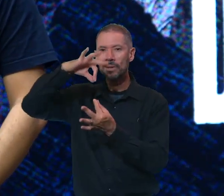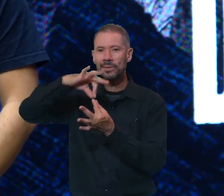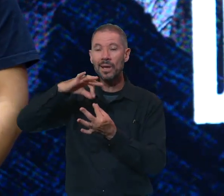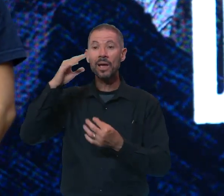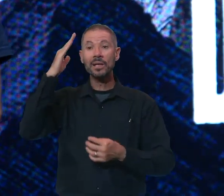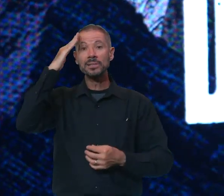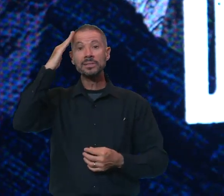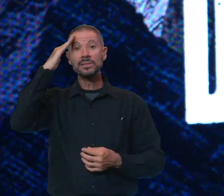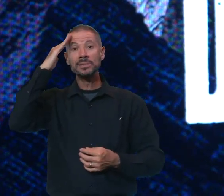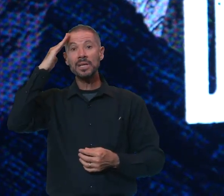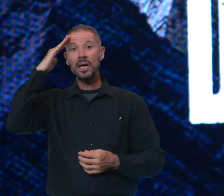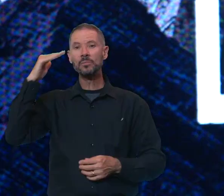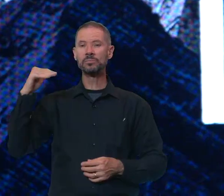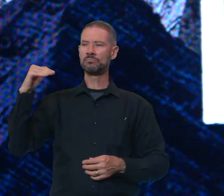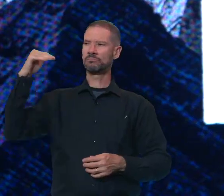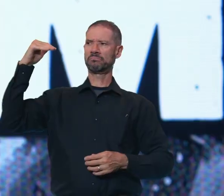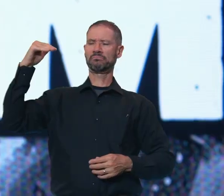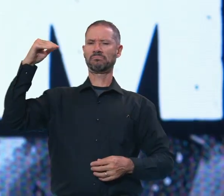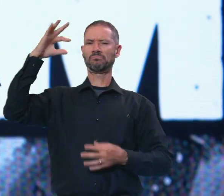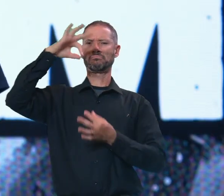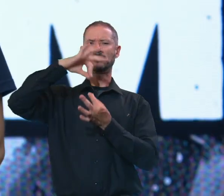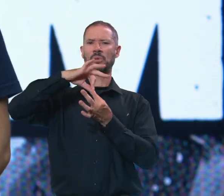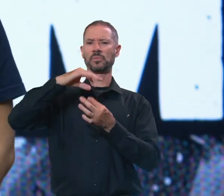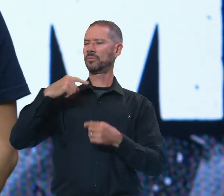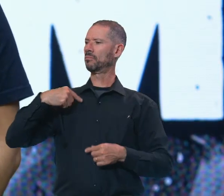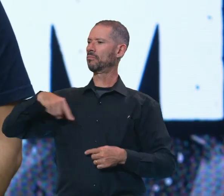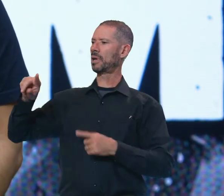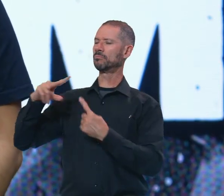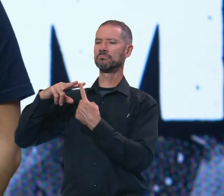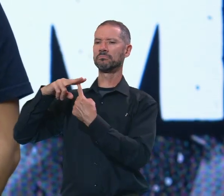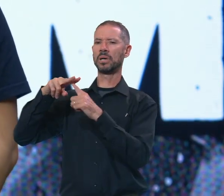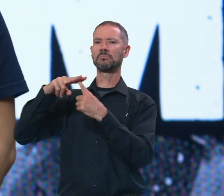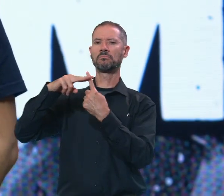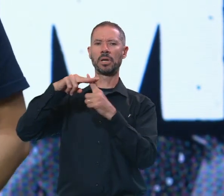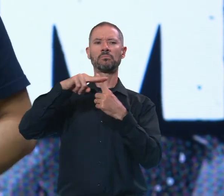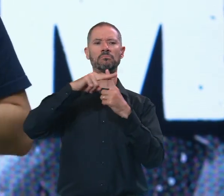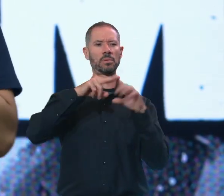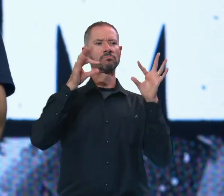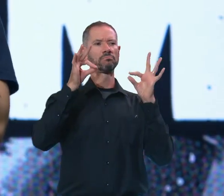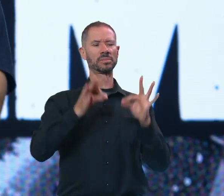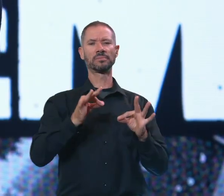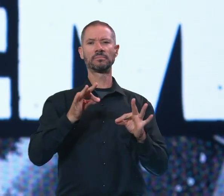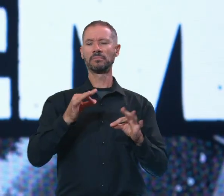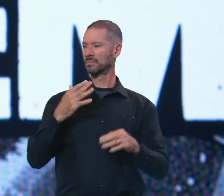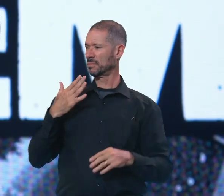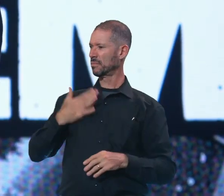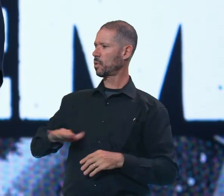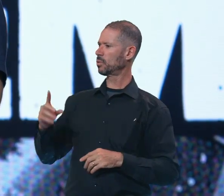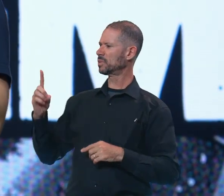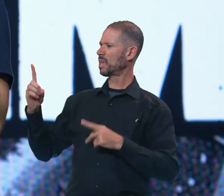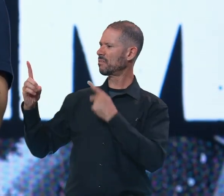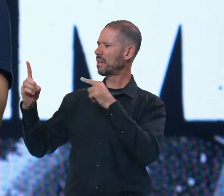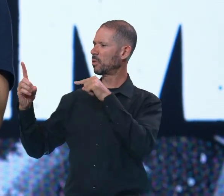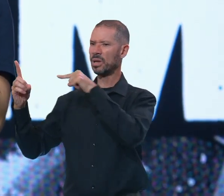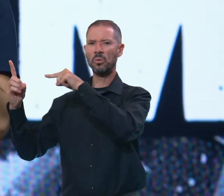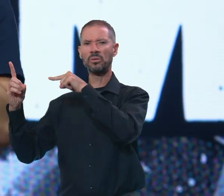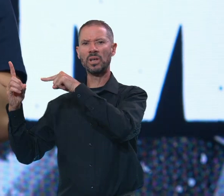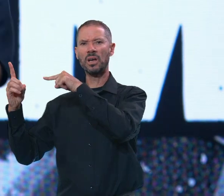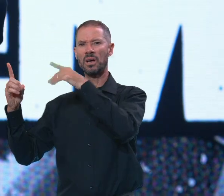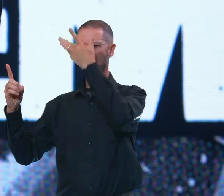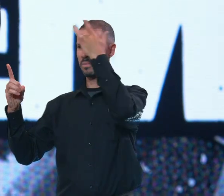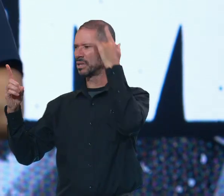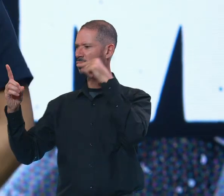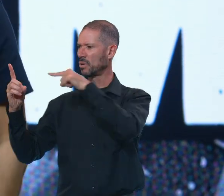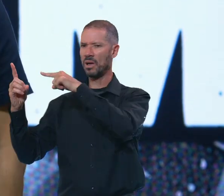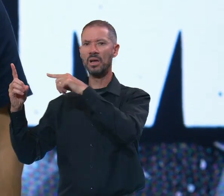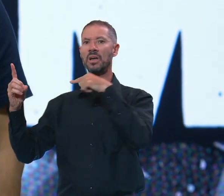Sabe o que adulto espiritual faz, meu irmão? Resolve os B.O. Cara, não gostei. O cara falou um negócio lá.